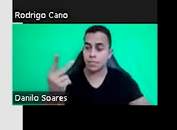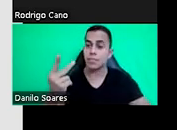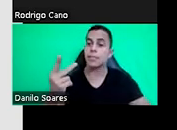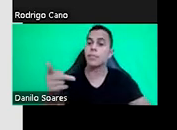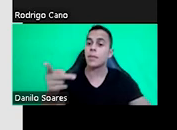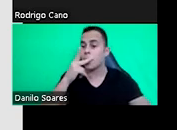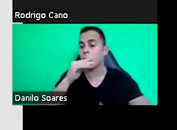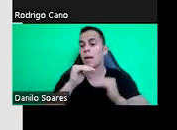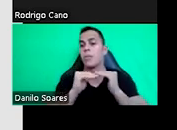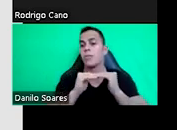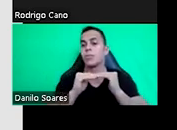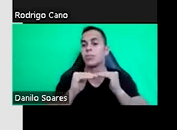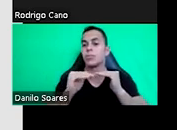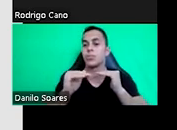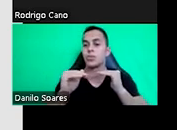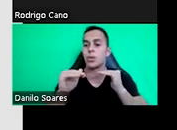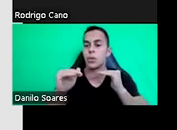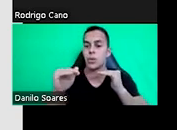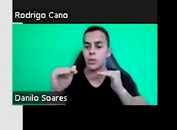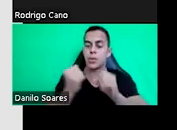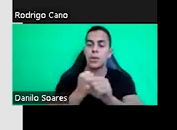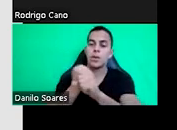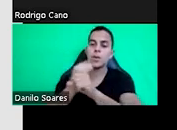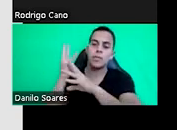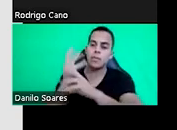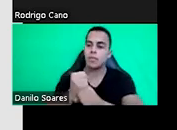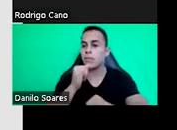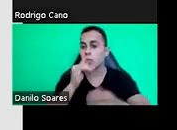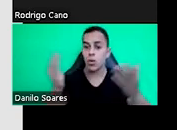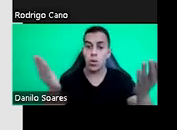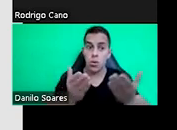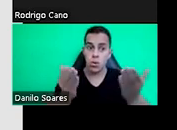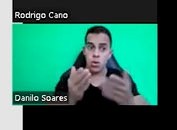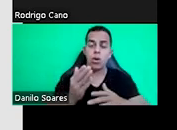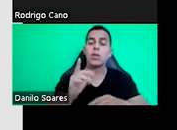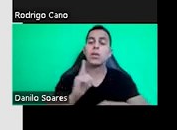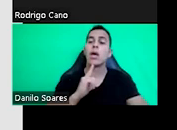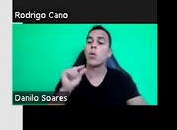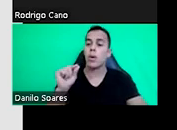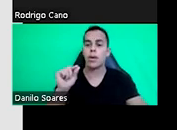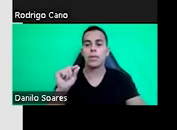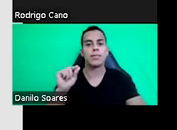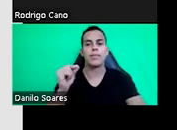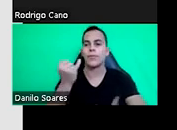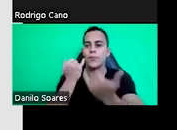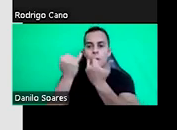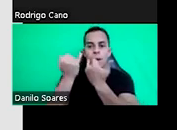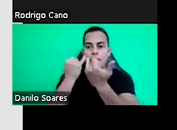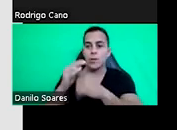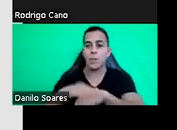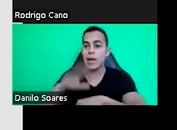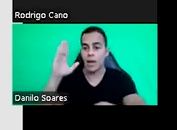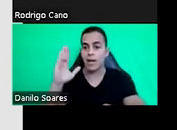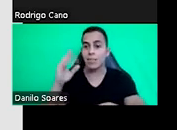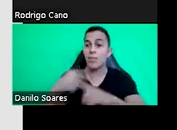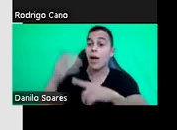ao longo das últimas décadas. O que, que a gente tem hoje? Mais informação, mais pessoas acessando informação